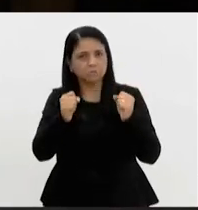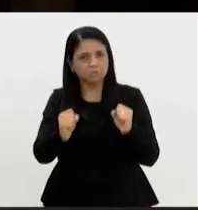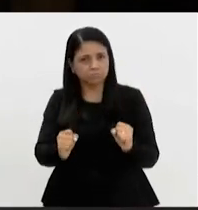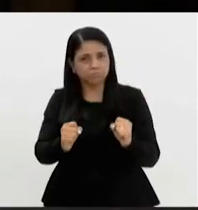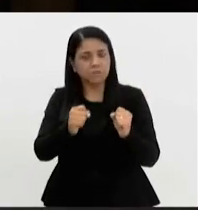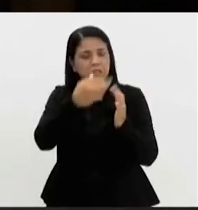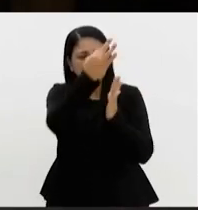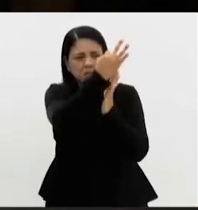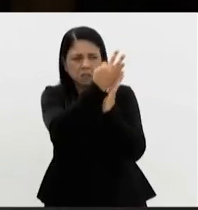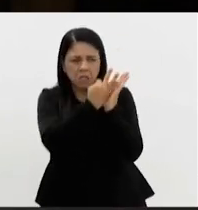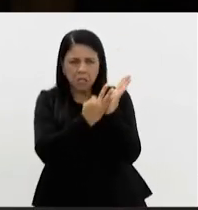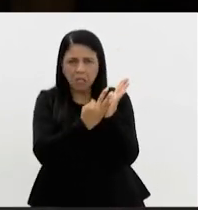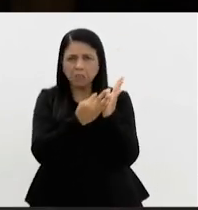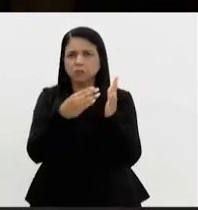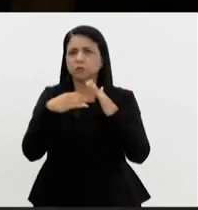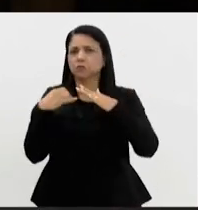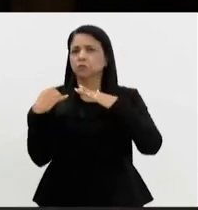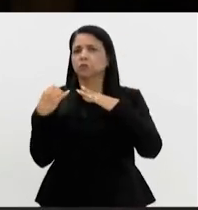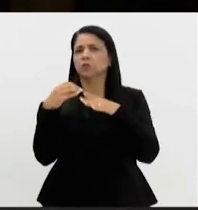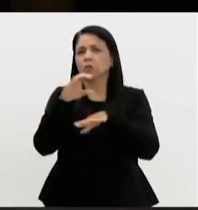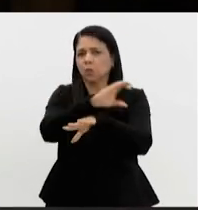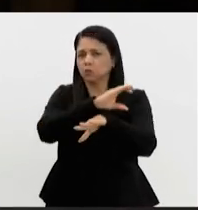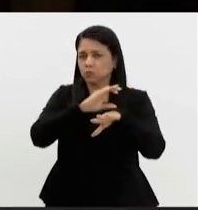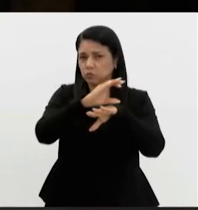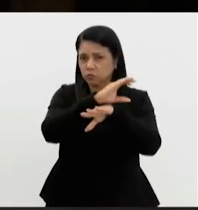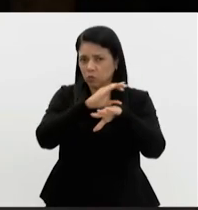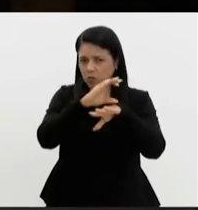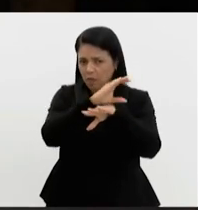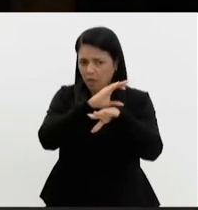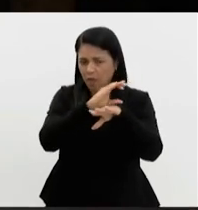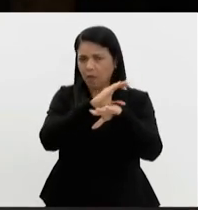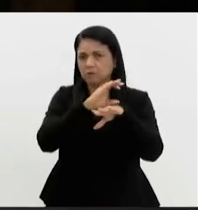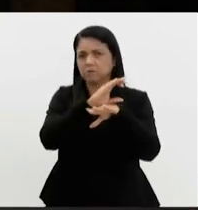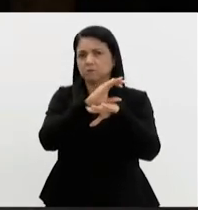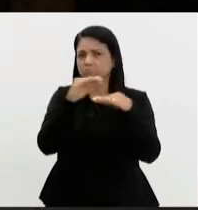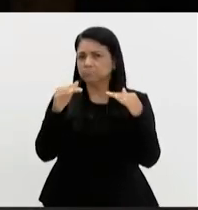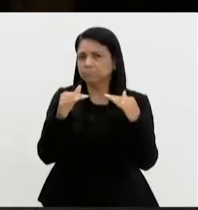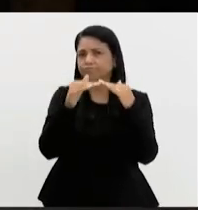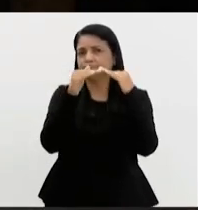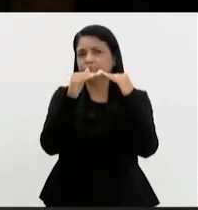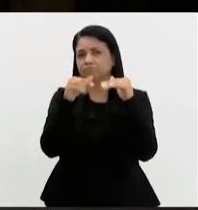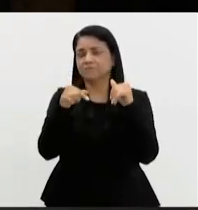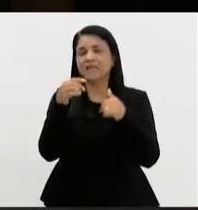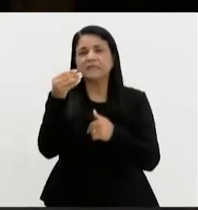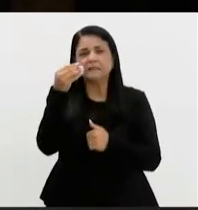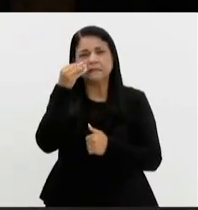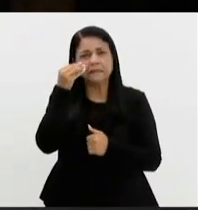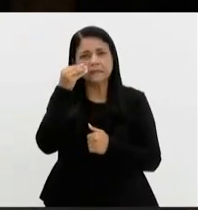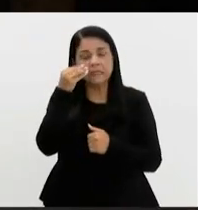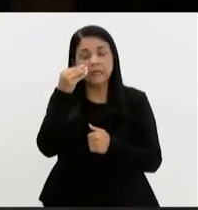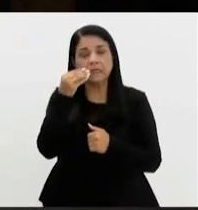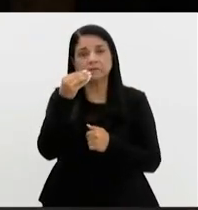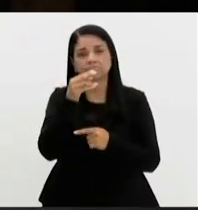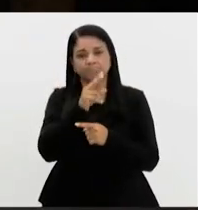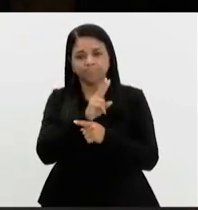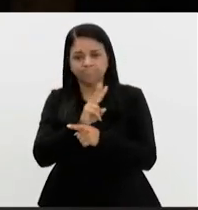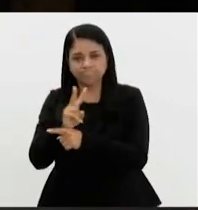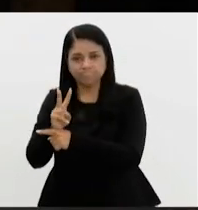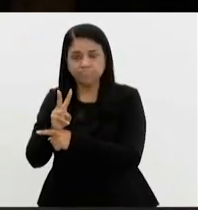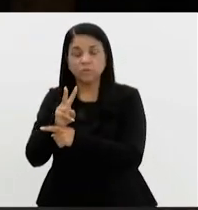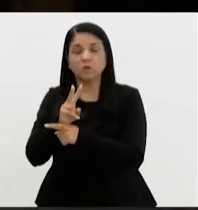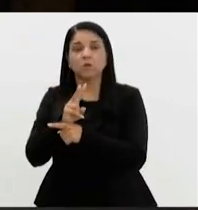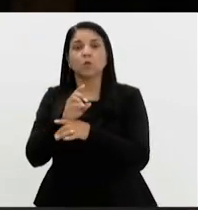textos constitucionais para tentar preservar o estado